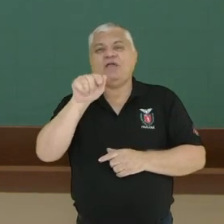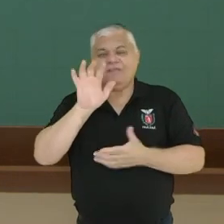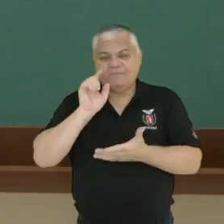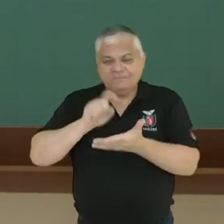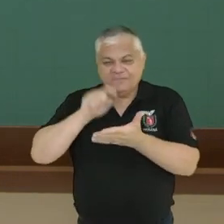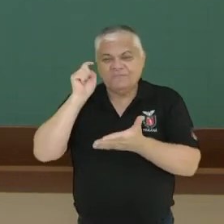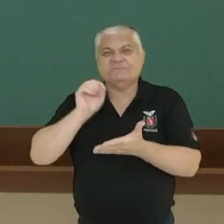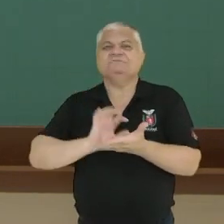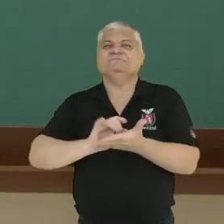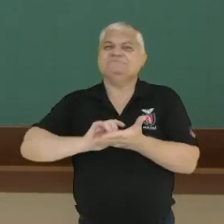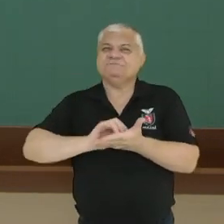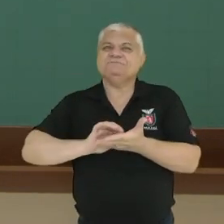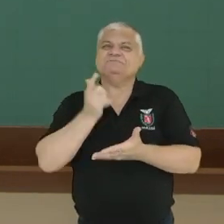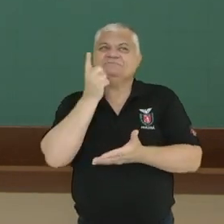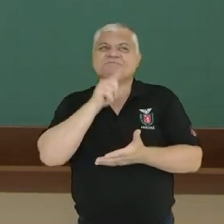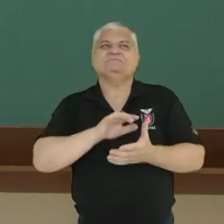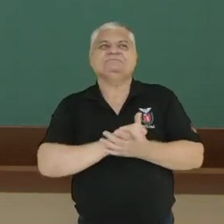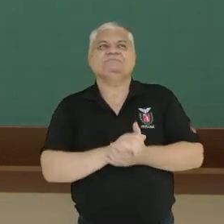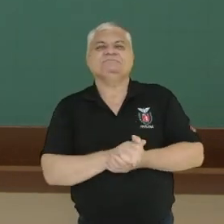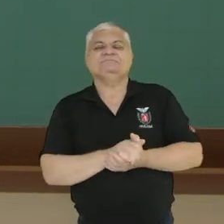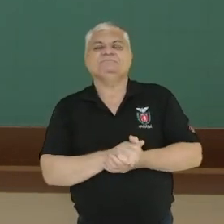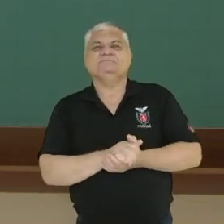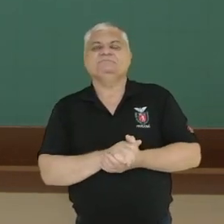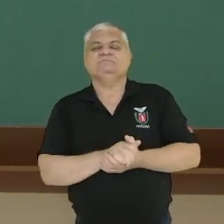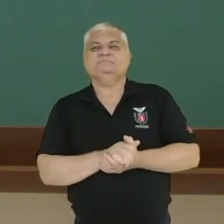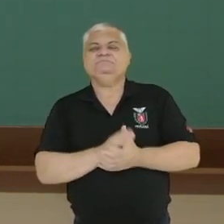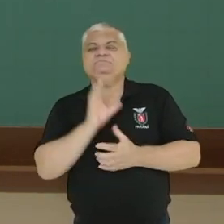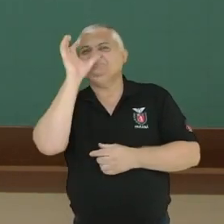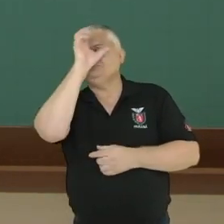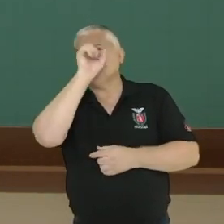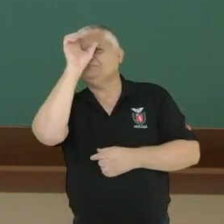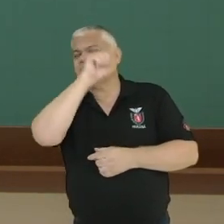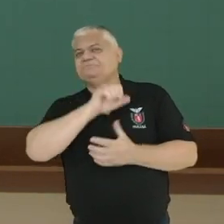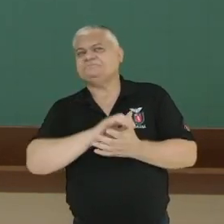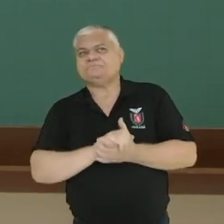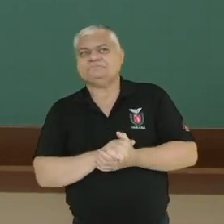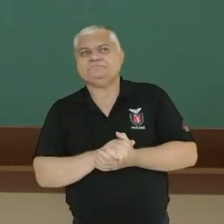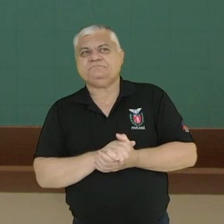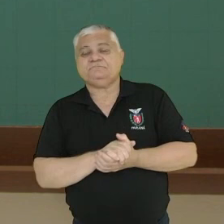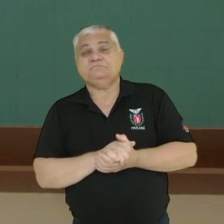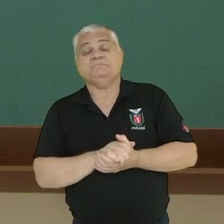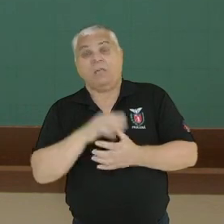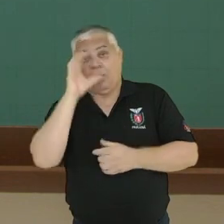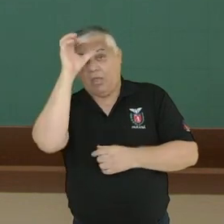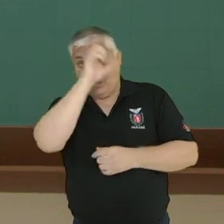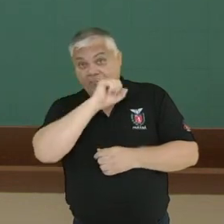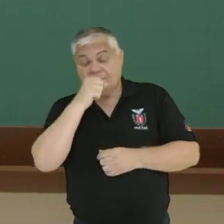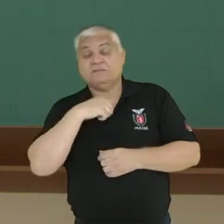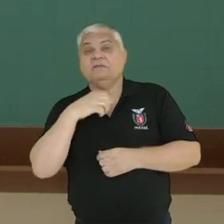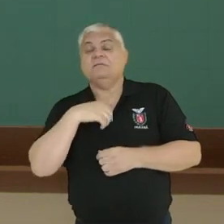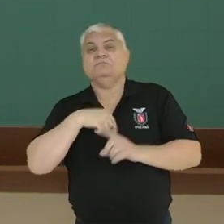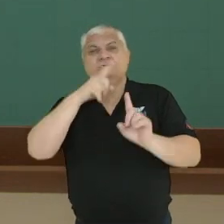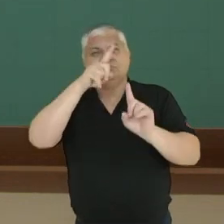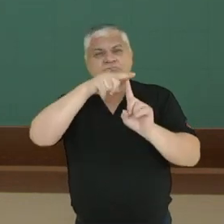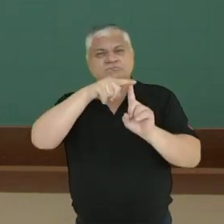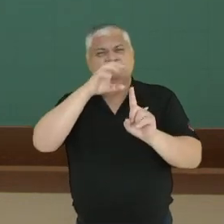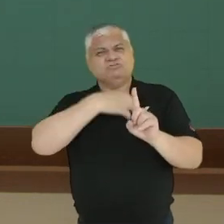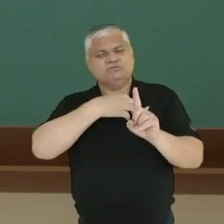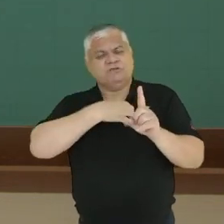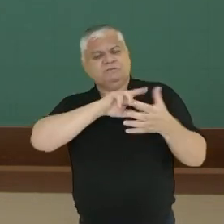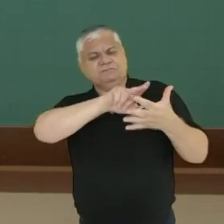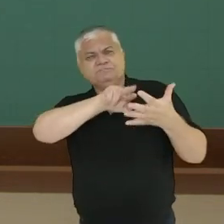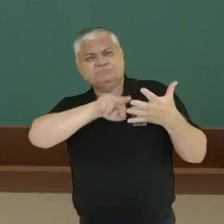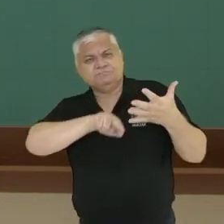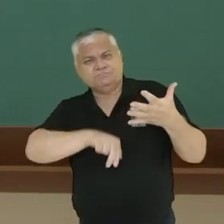que vocês queriam, que era 2,9. Então o que vimos, pessoal? Nós vimos algumas maneiras de realizar o cálculo